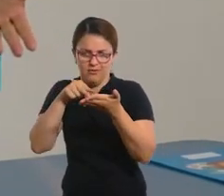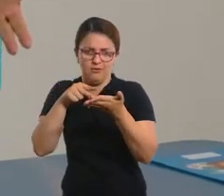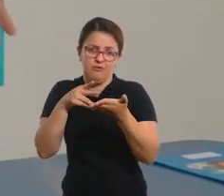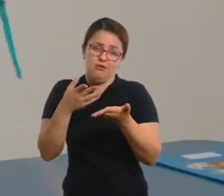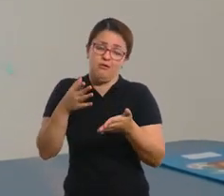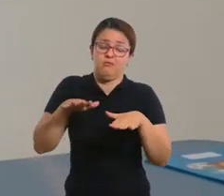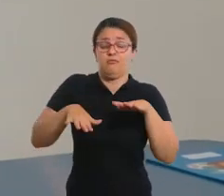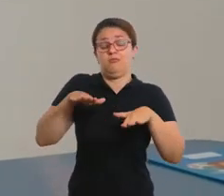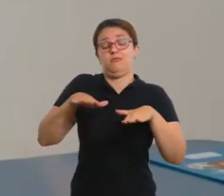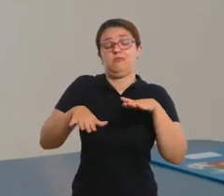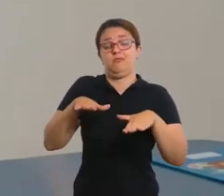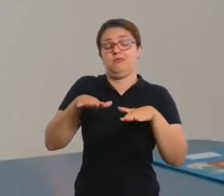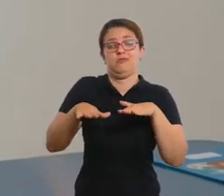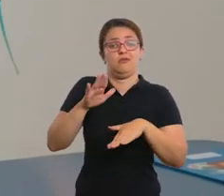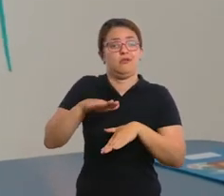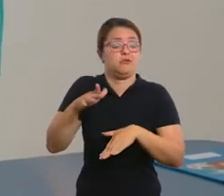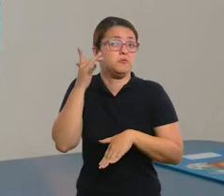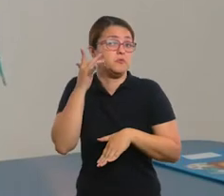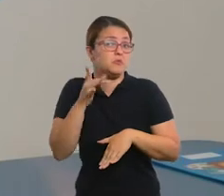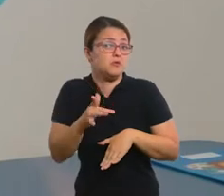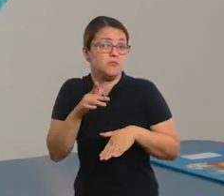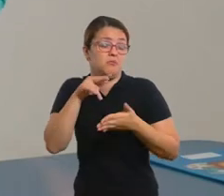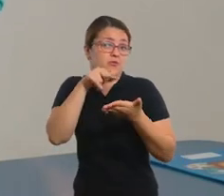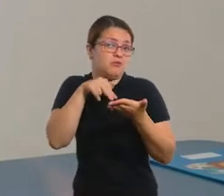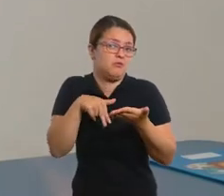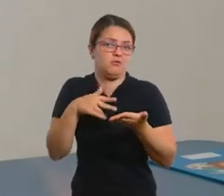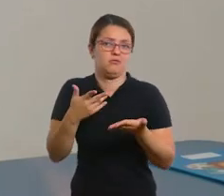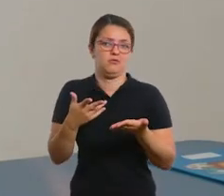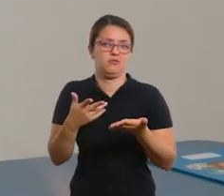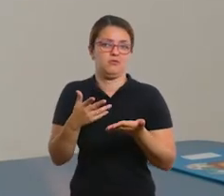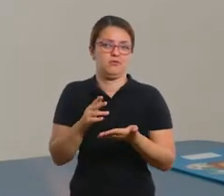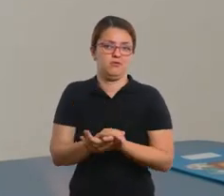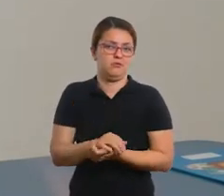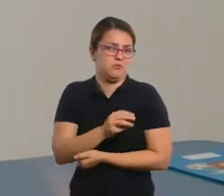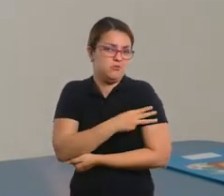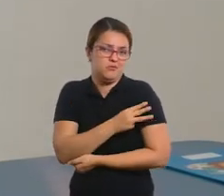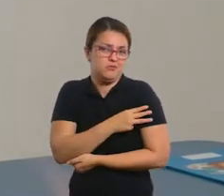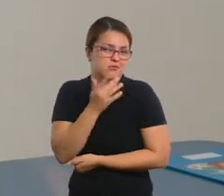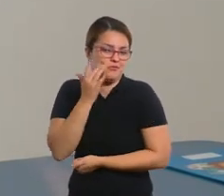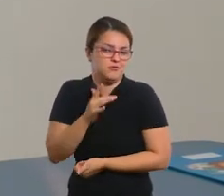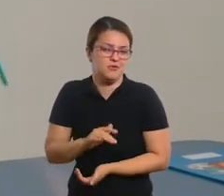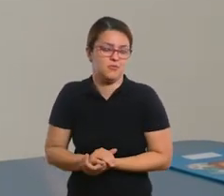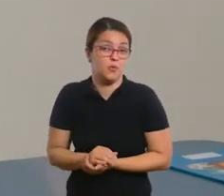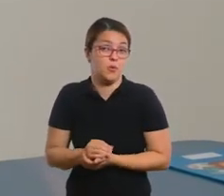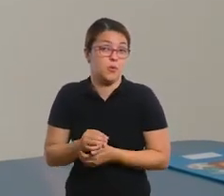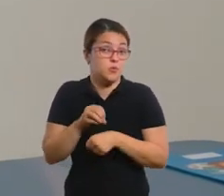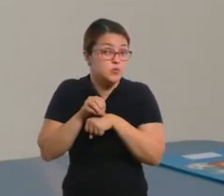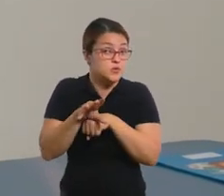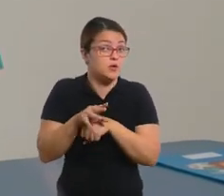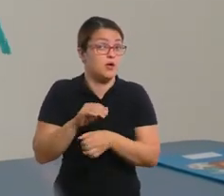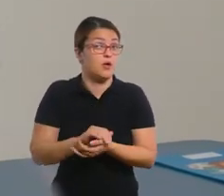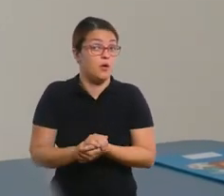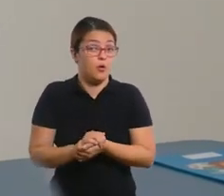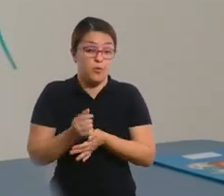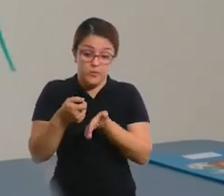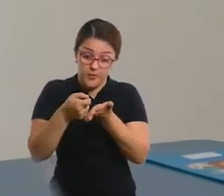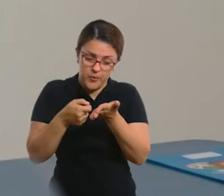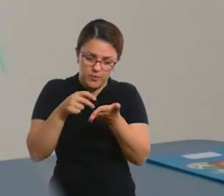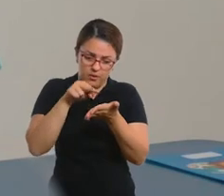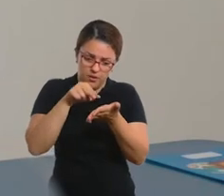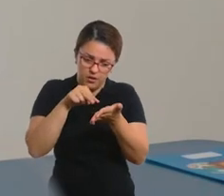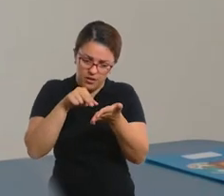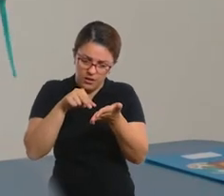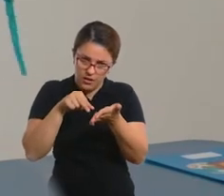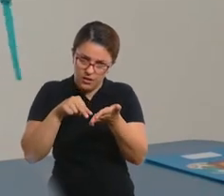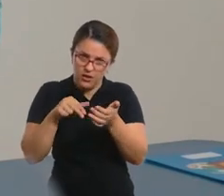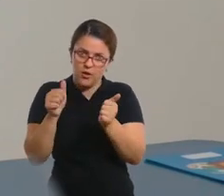criança com deficiência ainda não saiba ler, mesmo no terceiro ano. Então, qual é a nossa sugestão? Leia o poema para criança. A